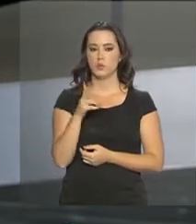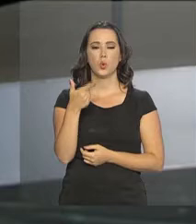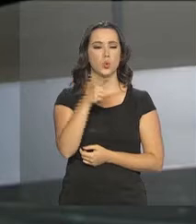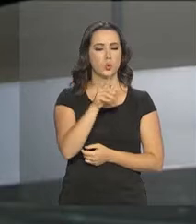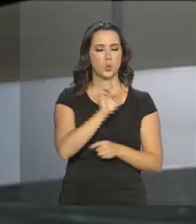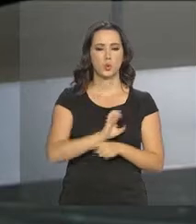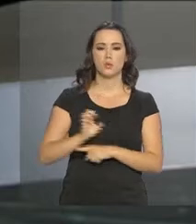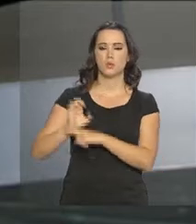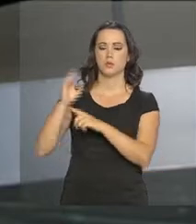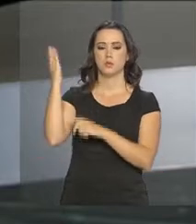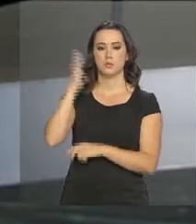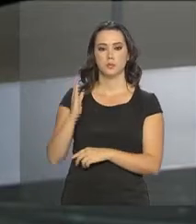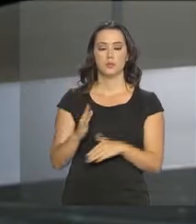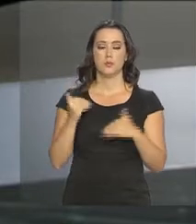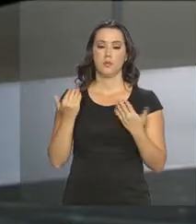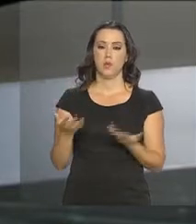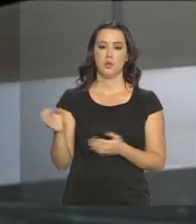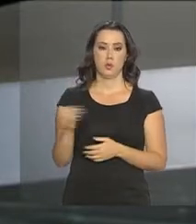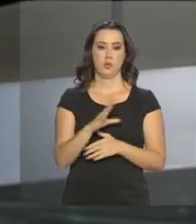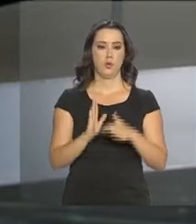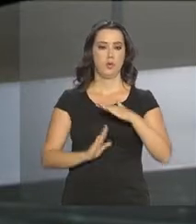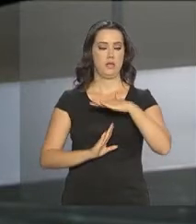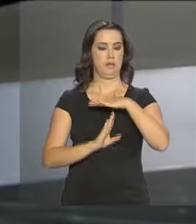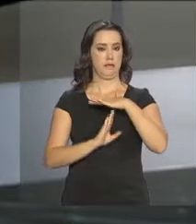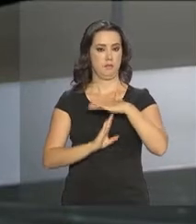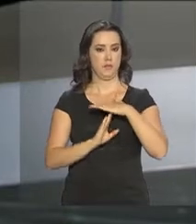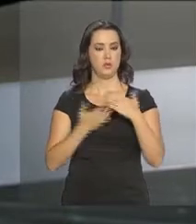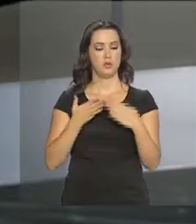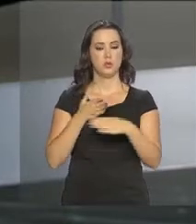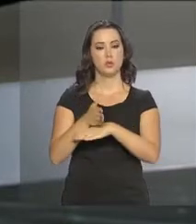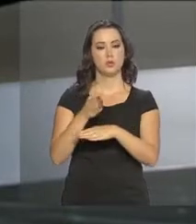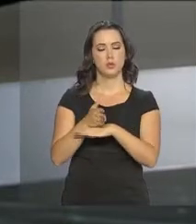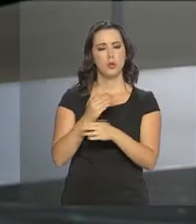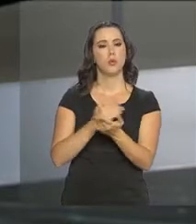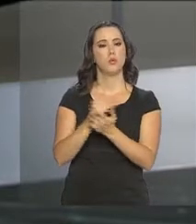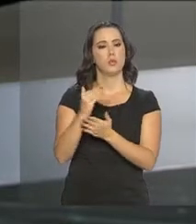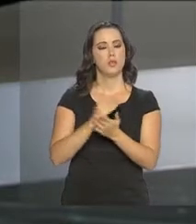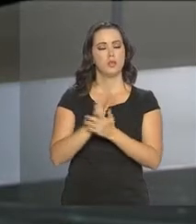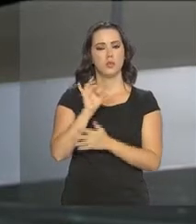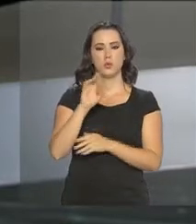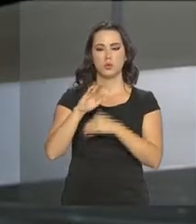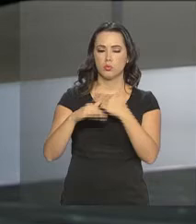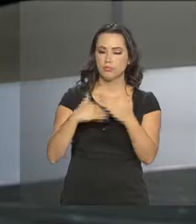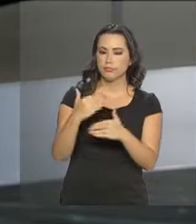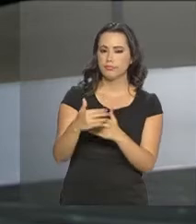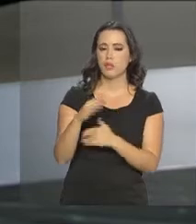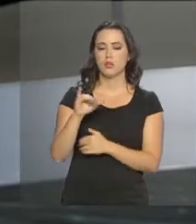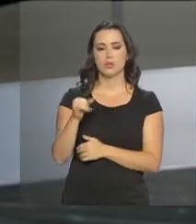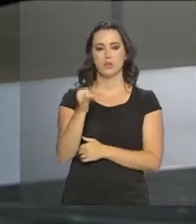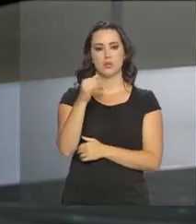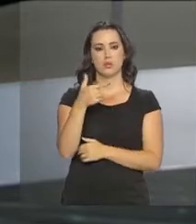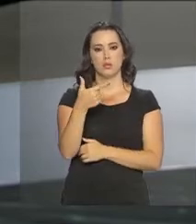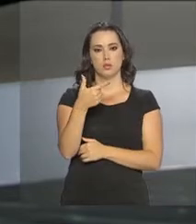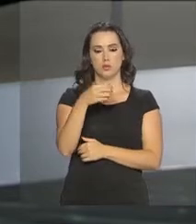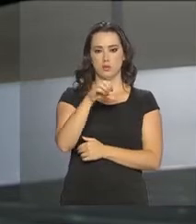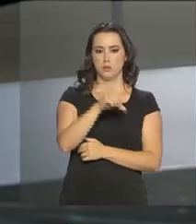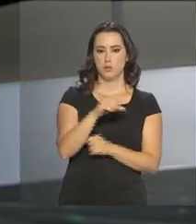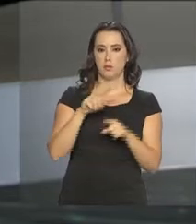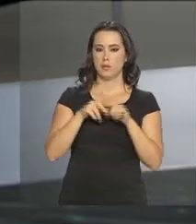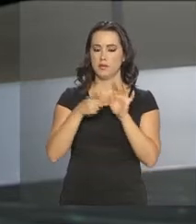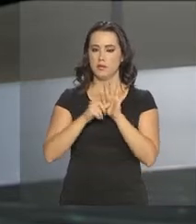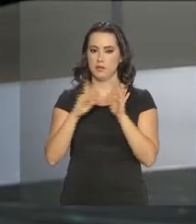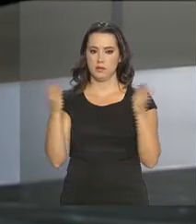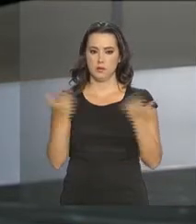restante do país esse novo limite entraria em vigor só a partir de janeiro de 2019 mas foi